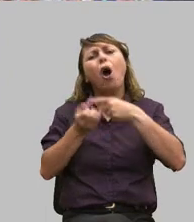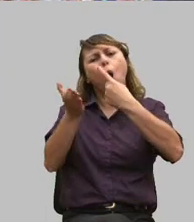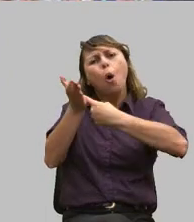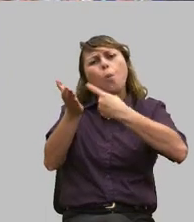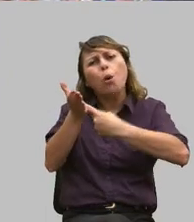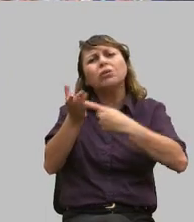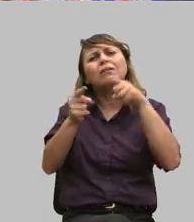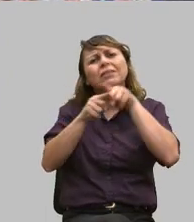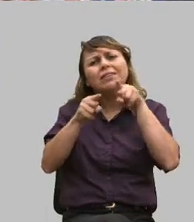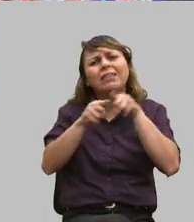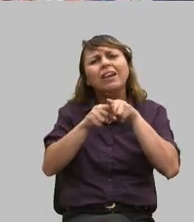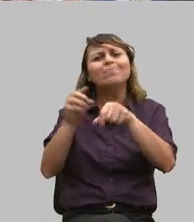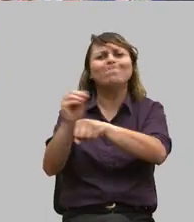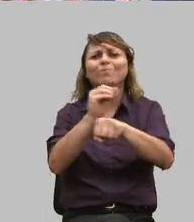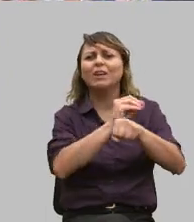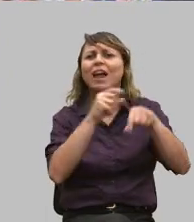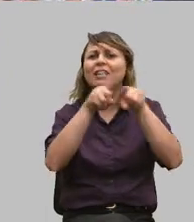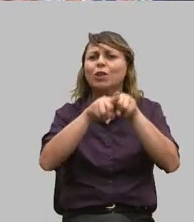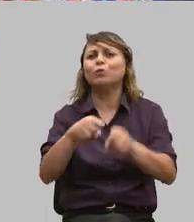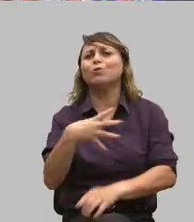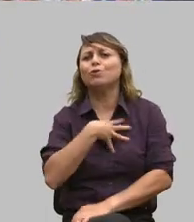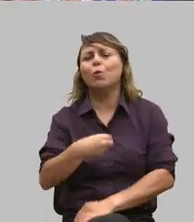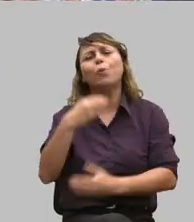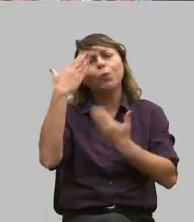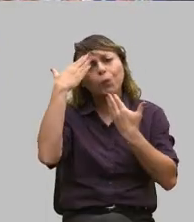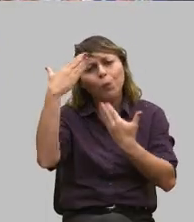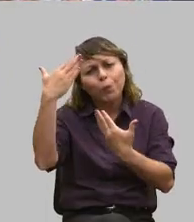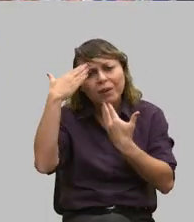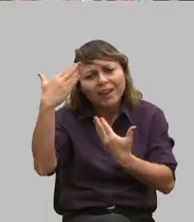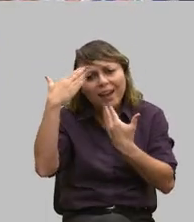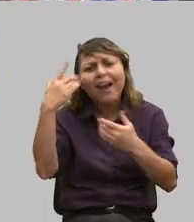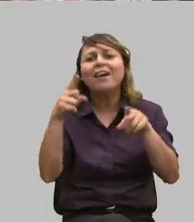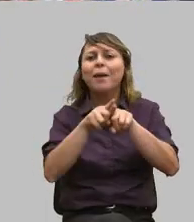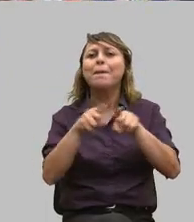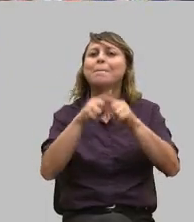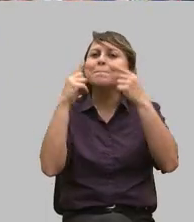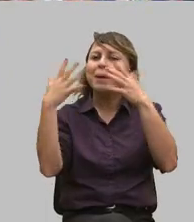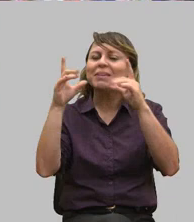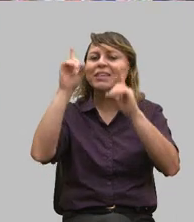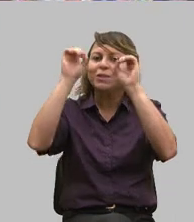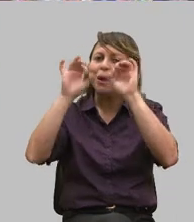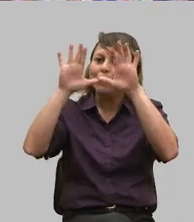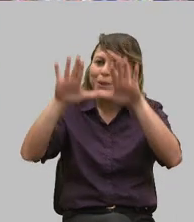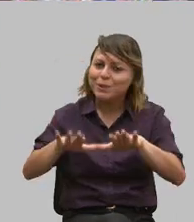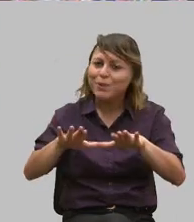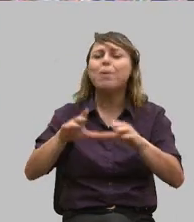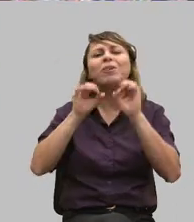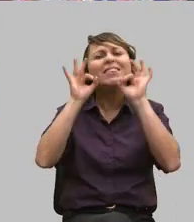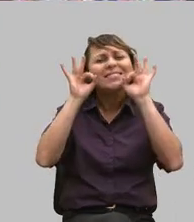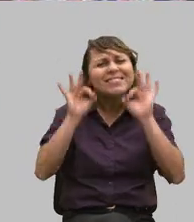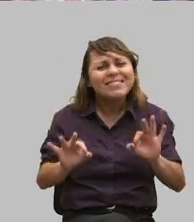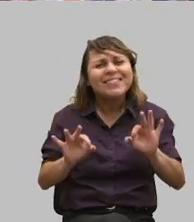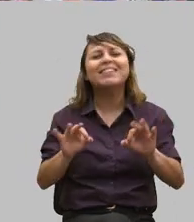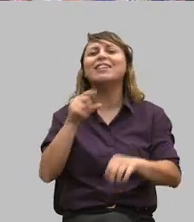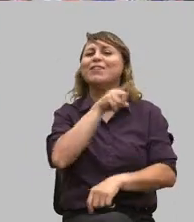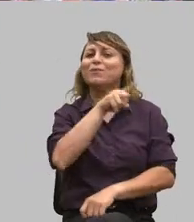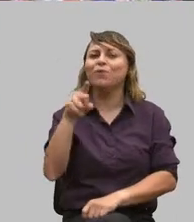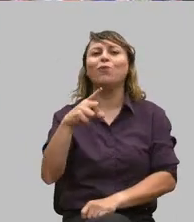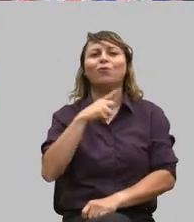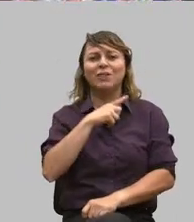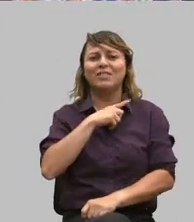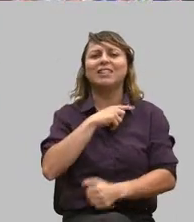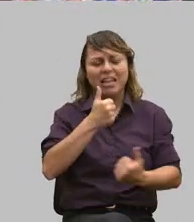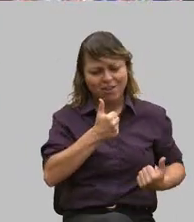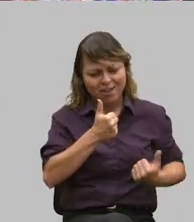criação dos filhos muito muito obrigada parabéns que Deus abençoe e pode ter certeza que vocês TM aqui